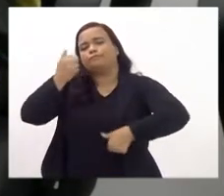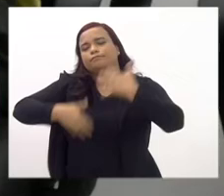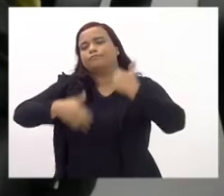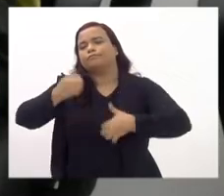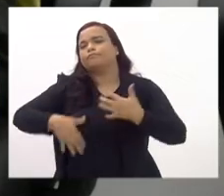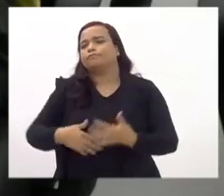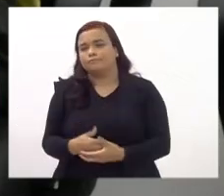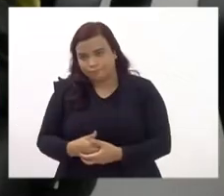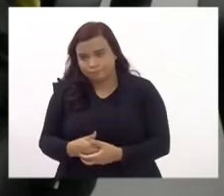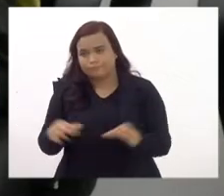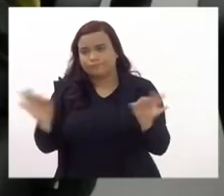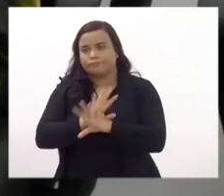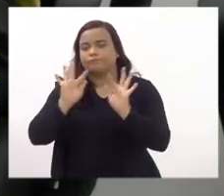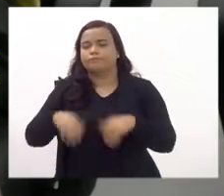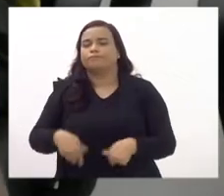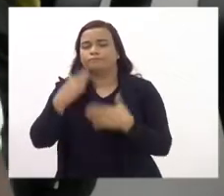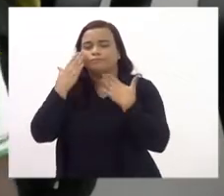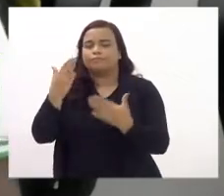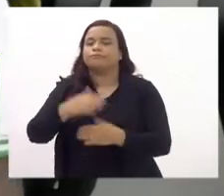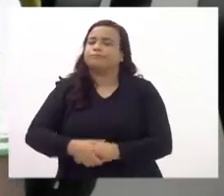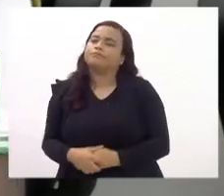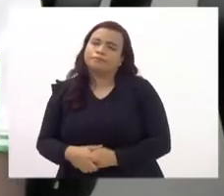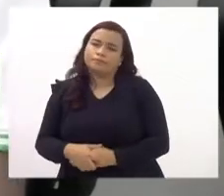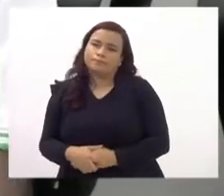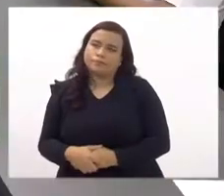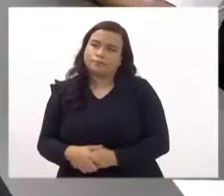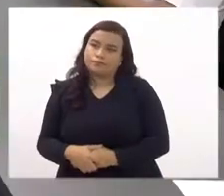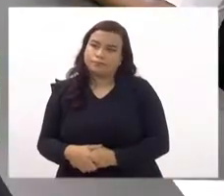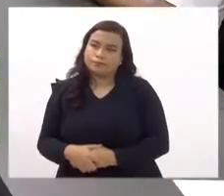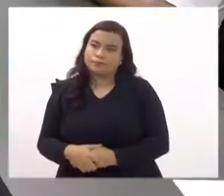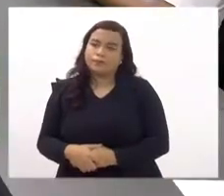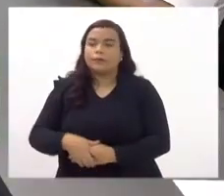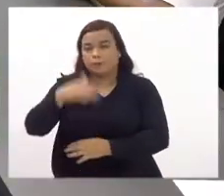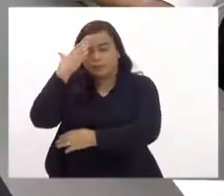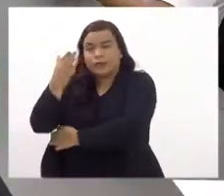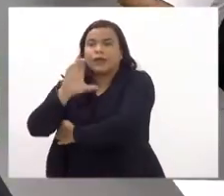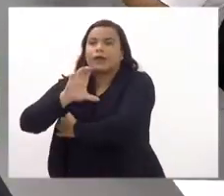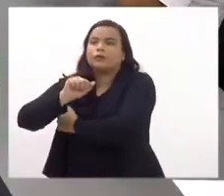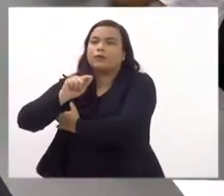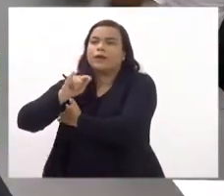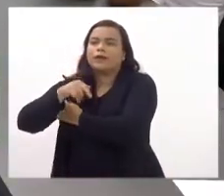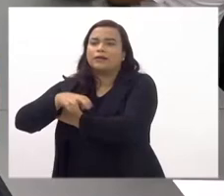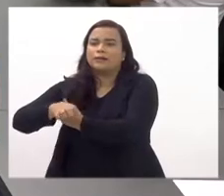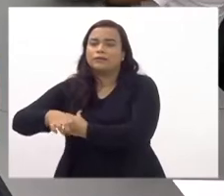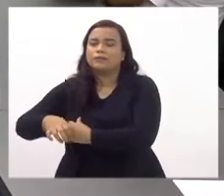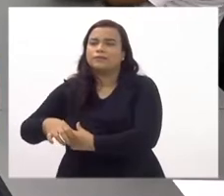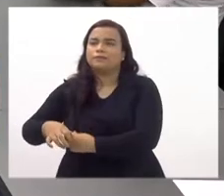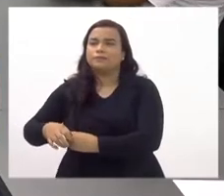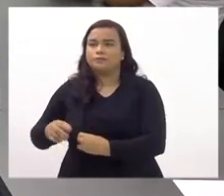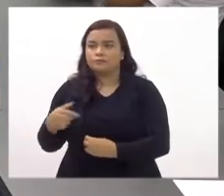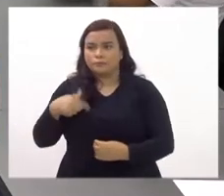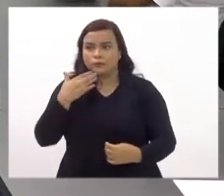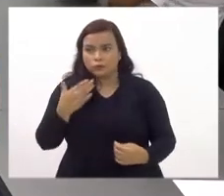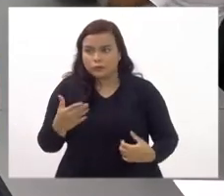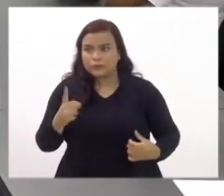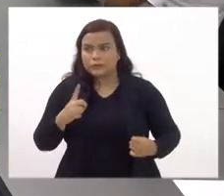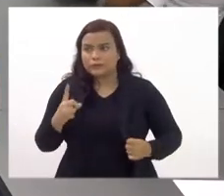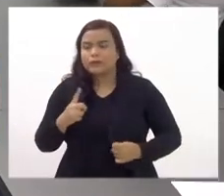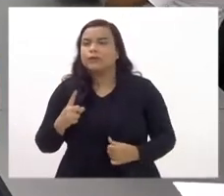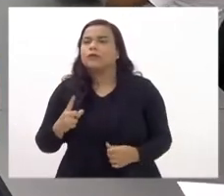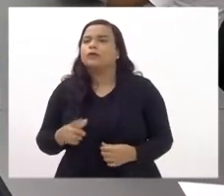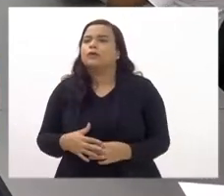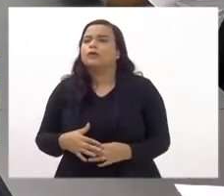e eu encerro por aqui. Obrigado. Muito obrigado, Kaique. Quero solicitar